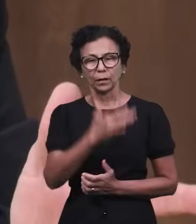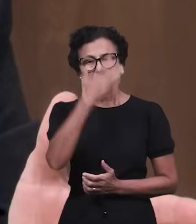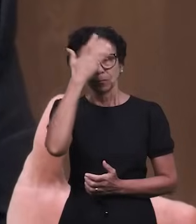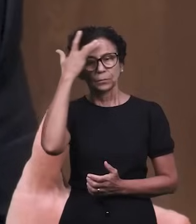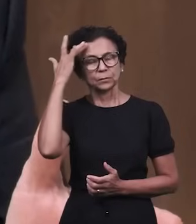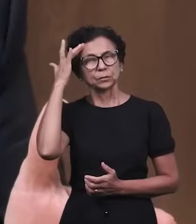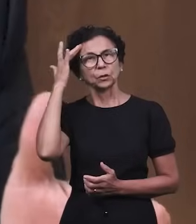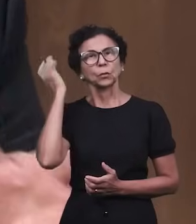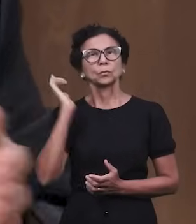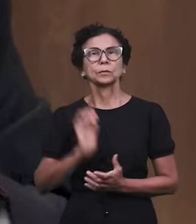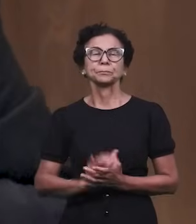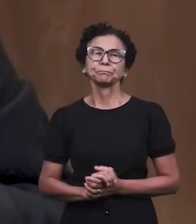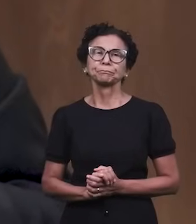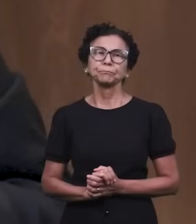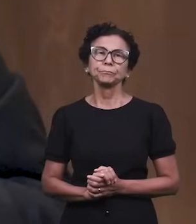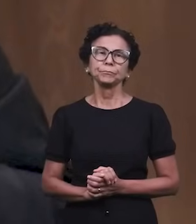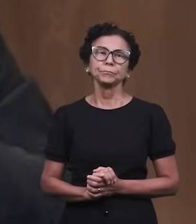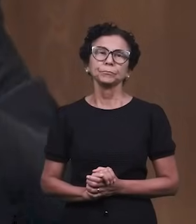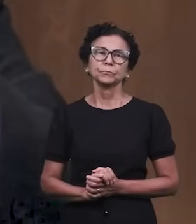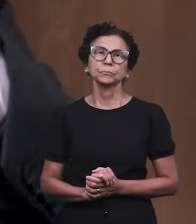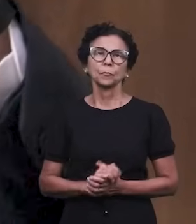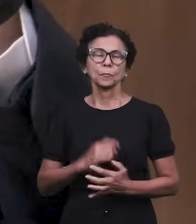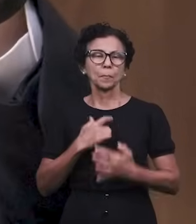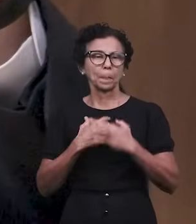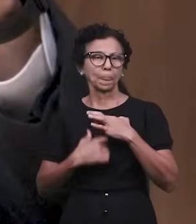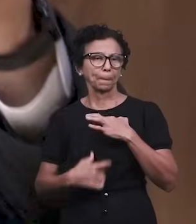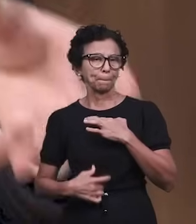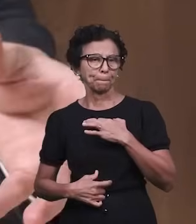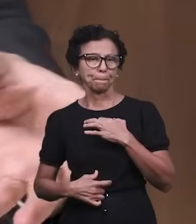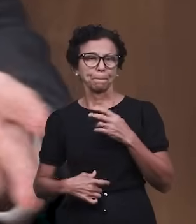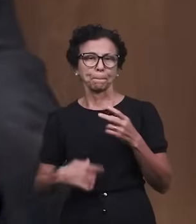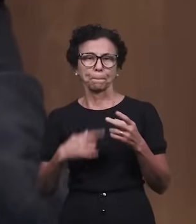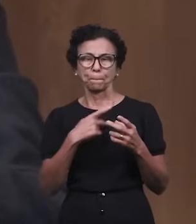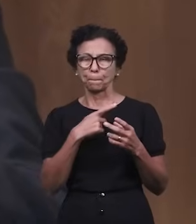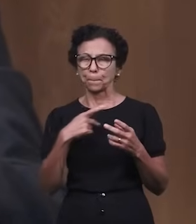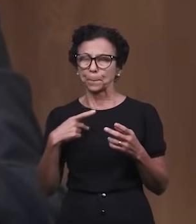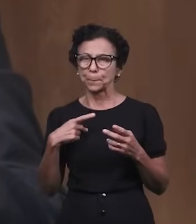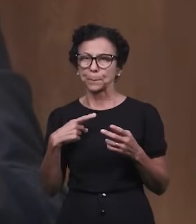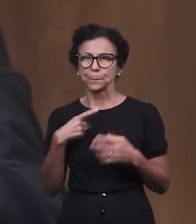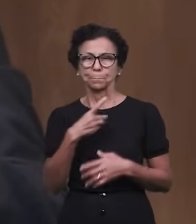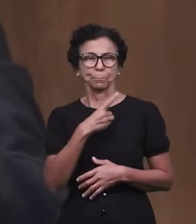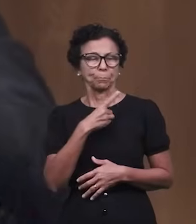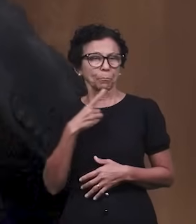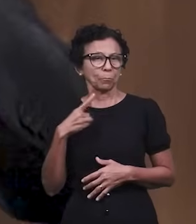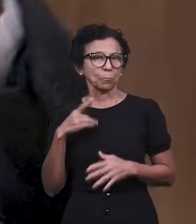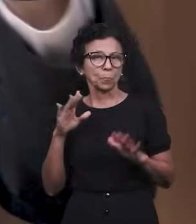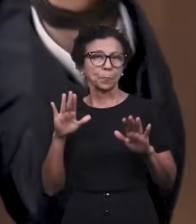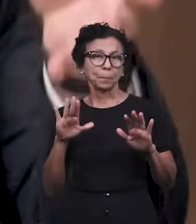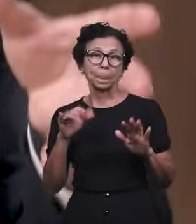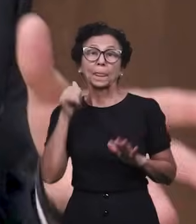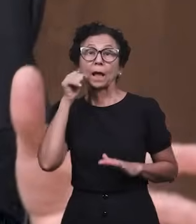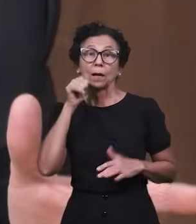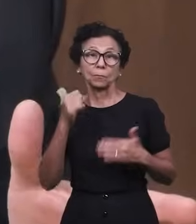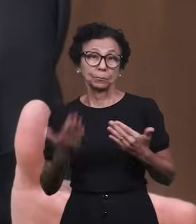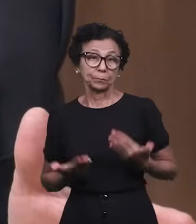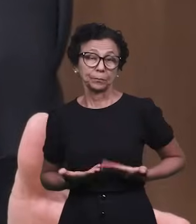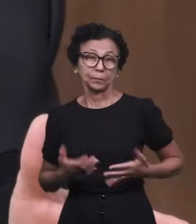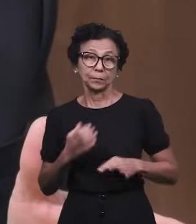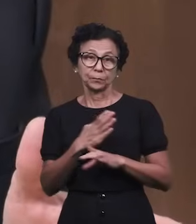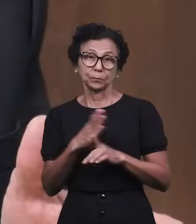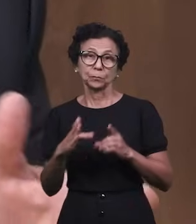levar a mensagem, o obreiro, o pastor, o diácono, às vezes a senhora no culto